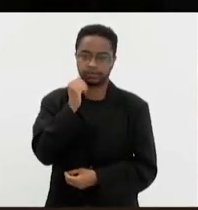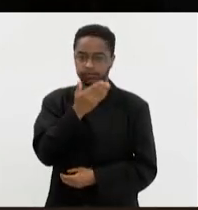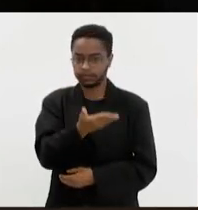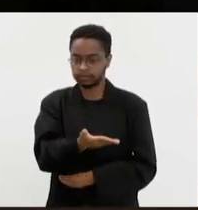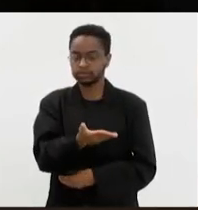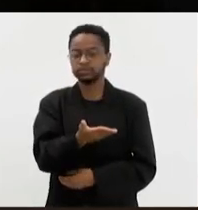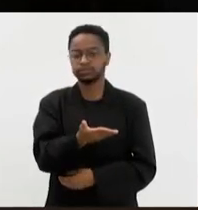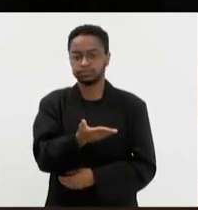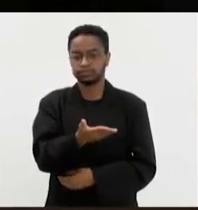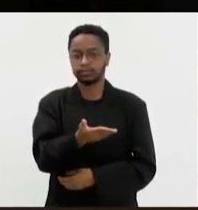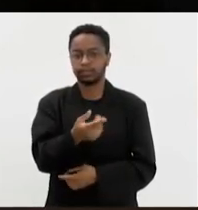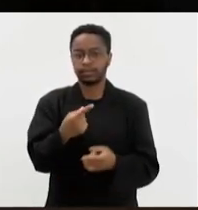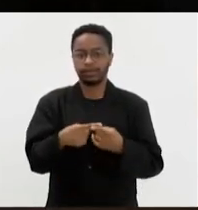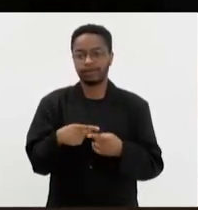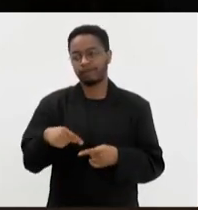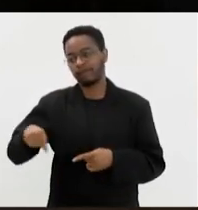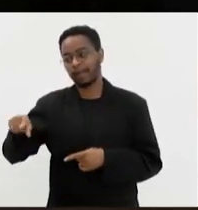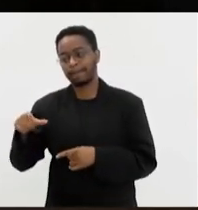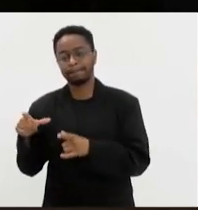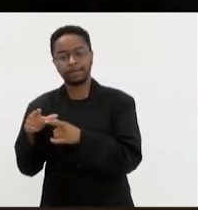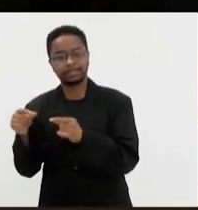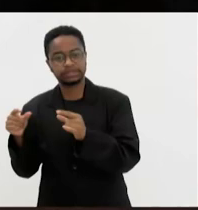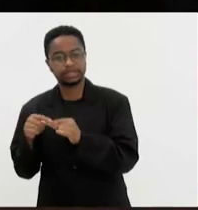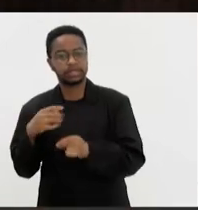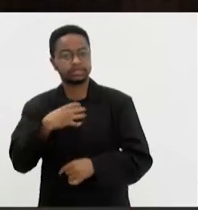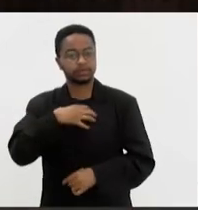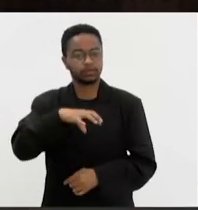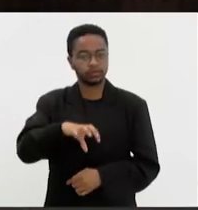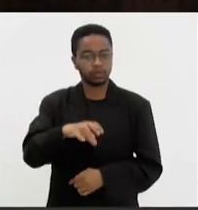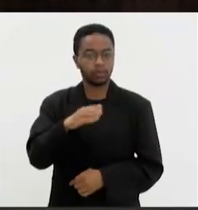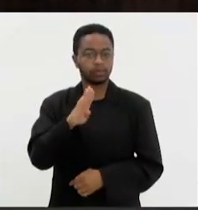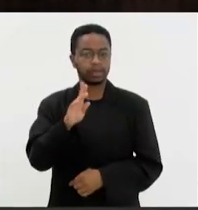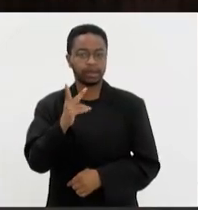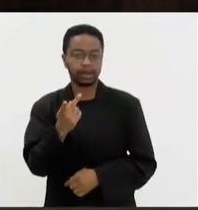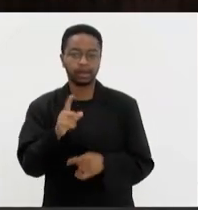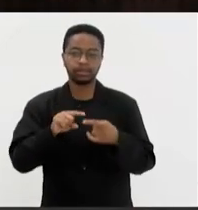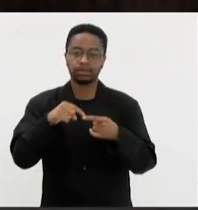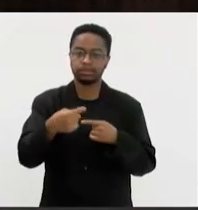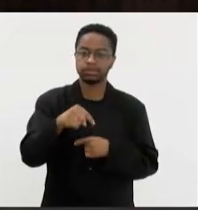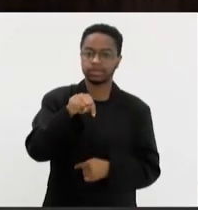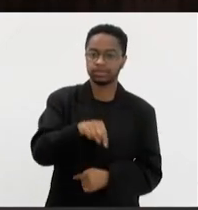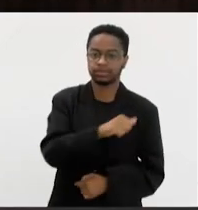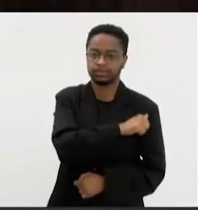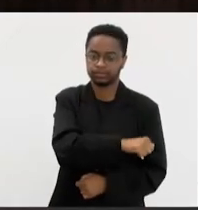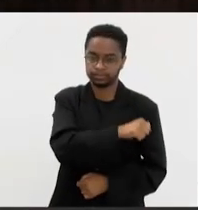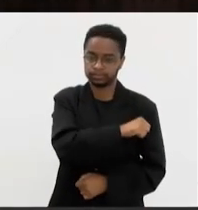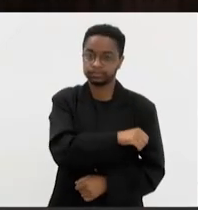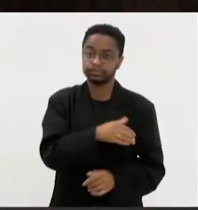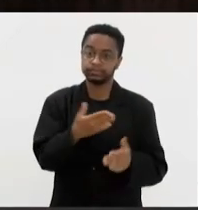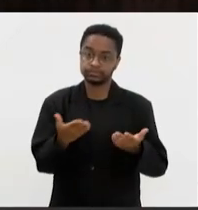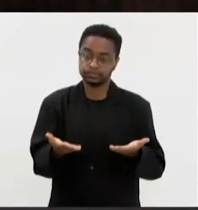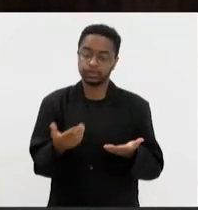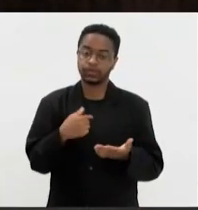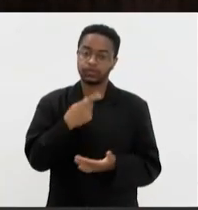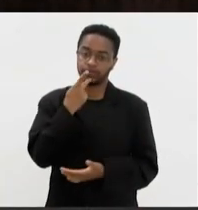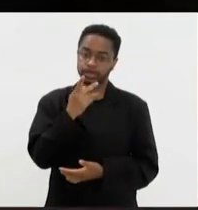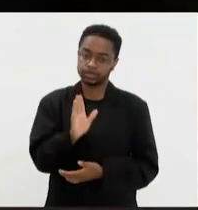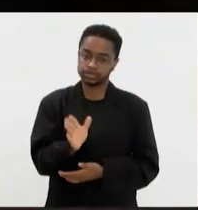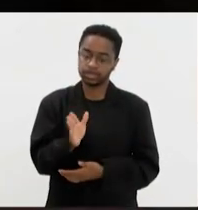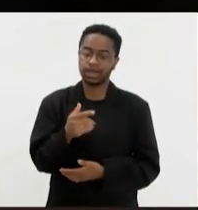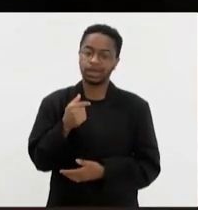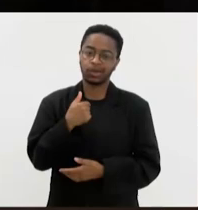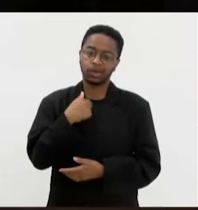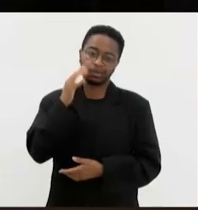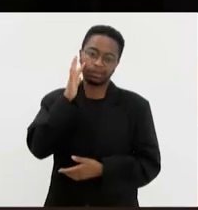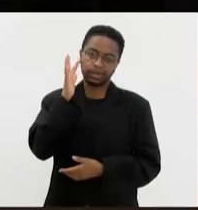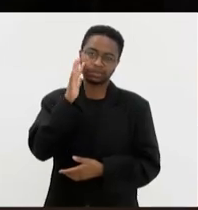em Brasília Salvador Belo Horizonte em seguida aqui eh como eu disse penso que é muito